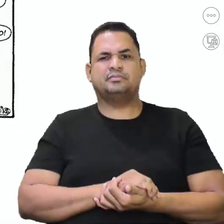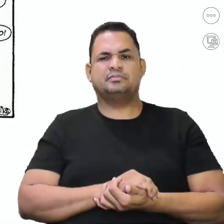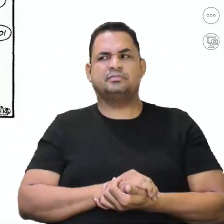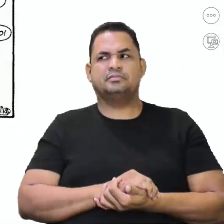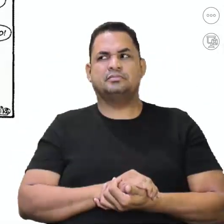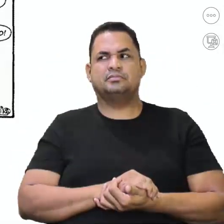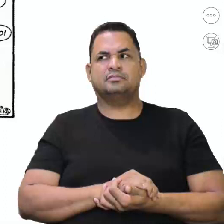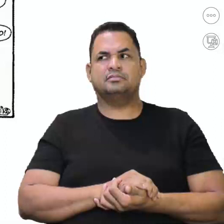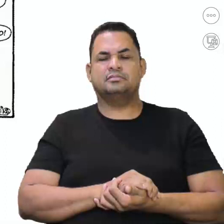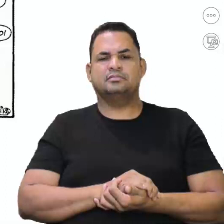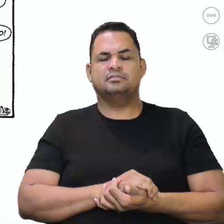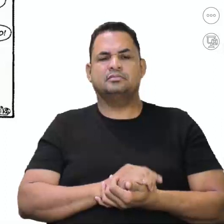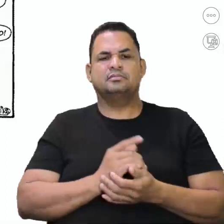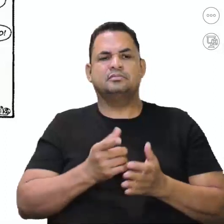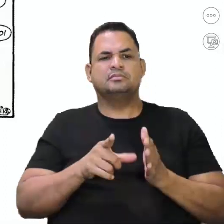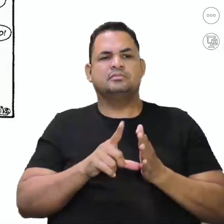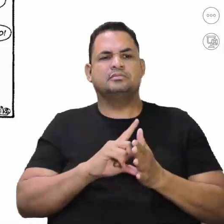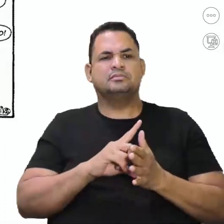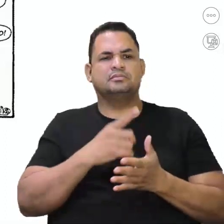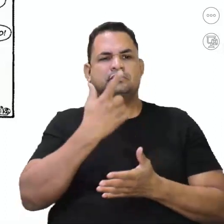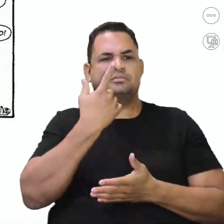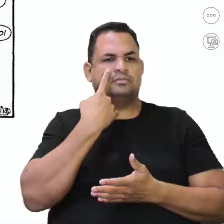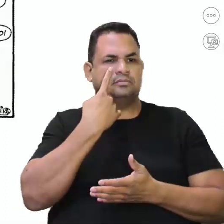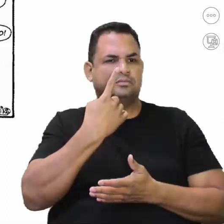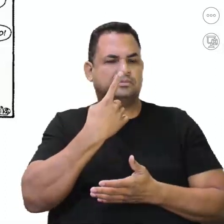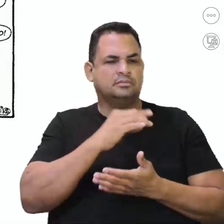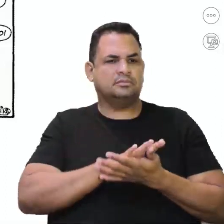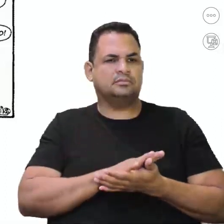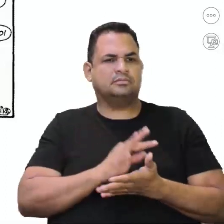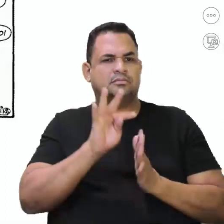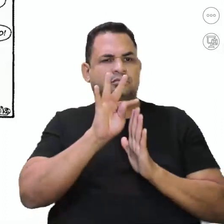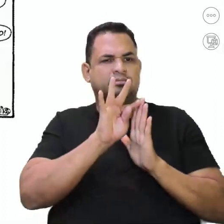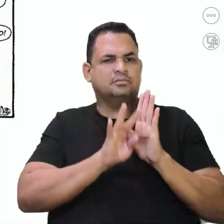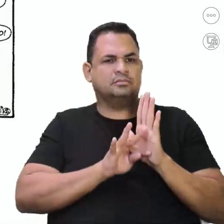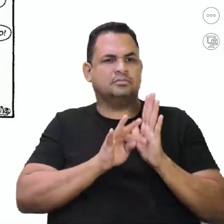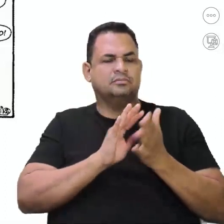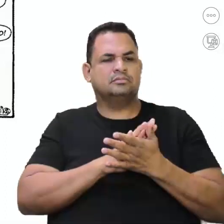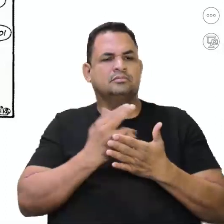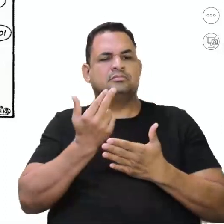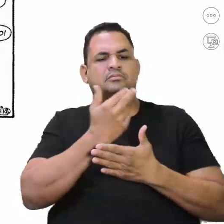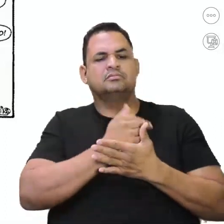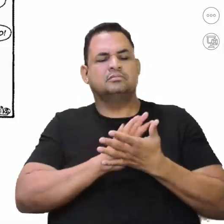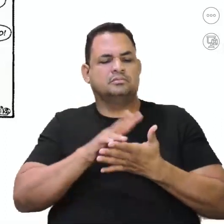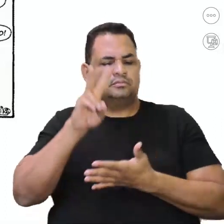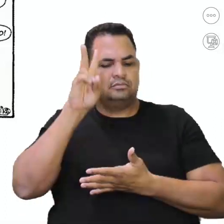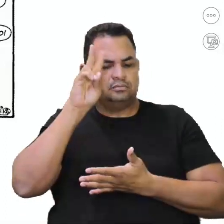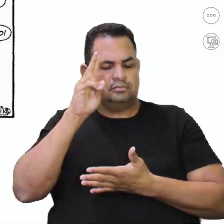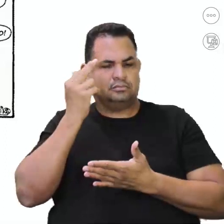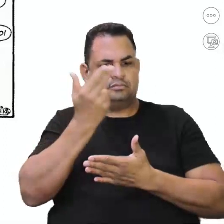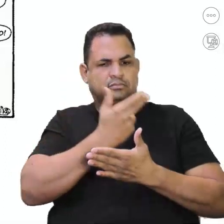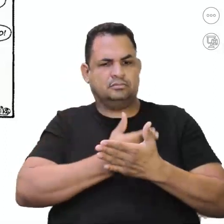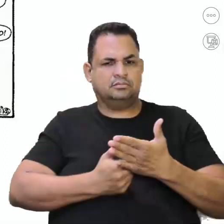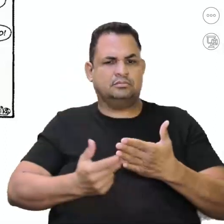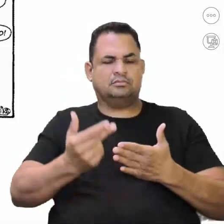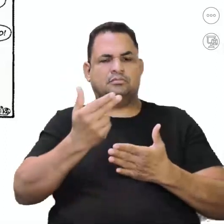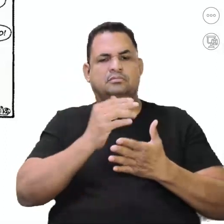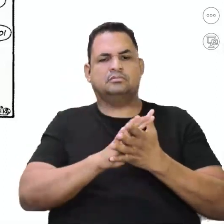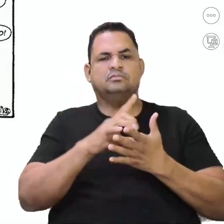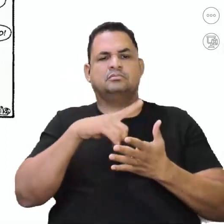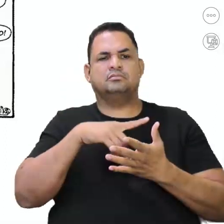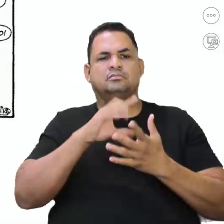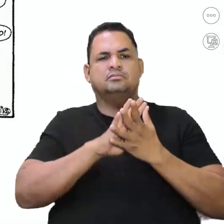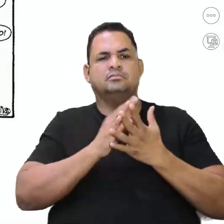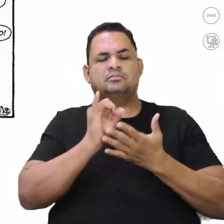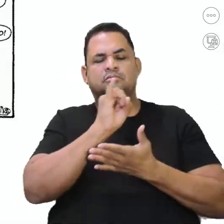lugar. Antes, já vi aqui, ó, vi o texto, eu sei que é uma illustrated story. É uma história ilustrada, porque